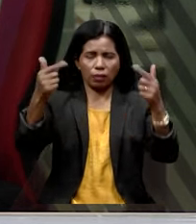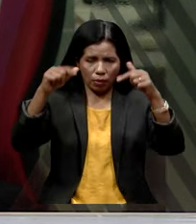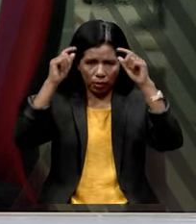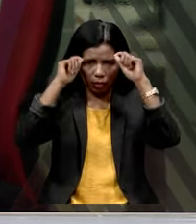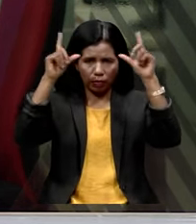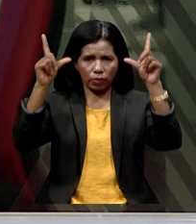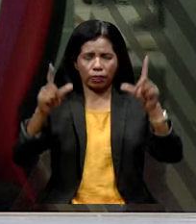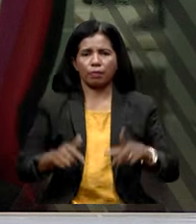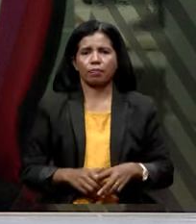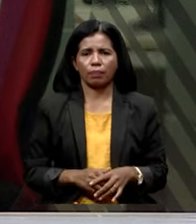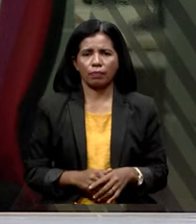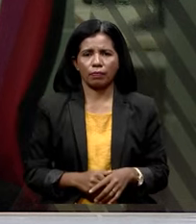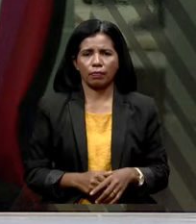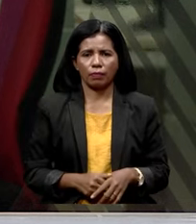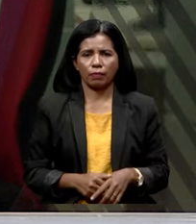Timor.